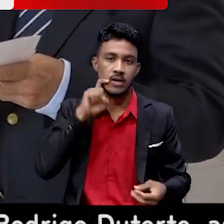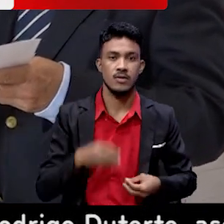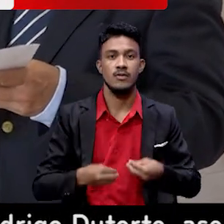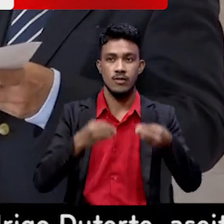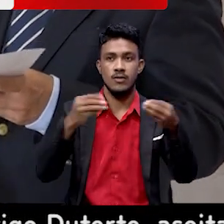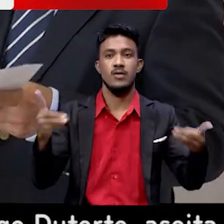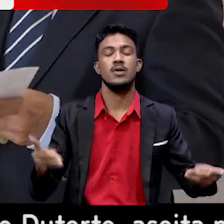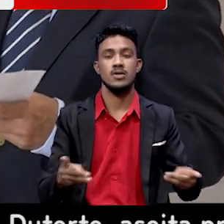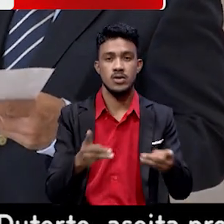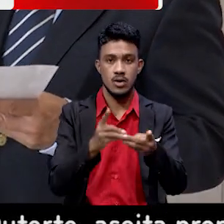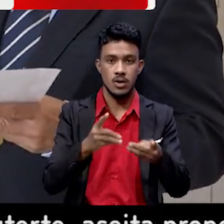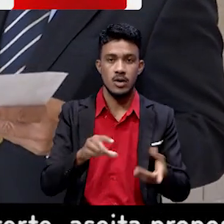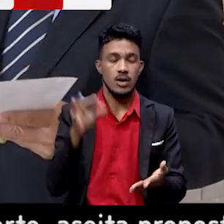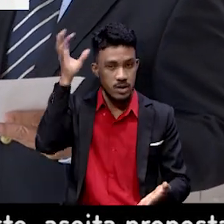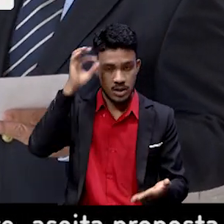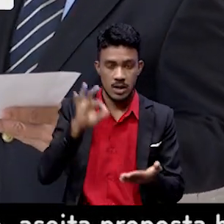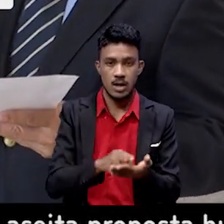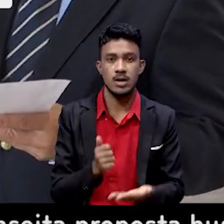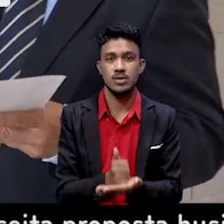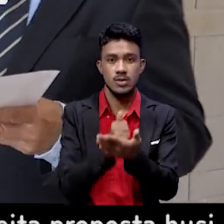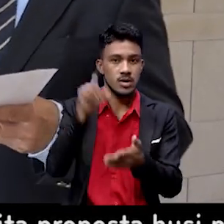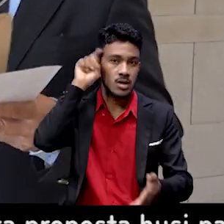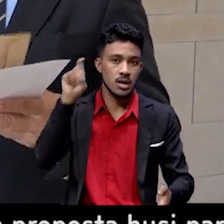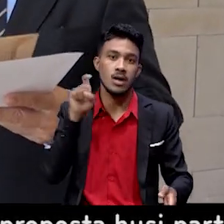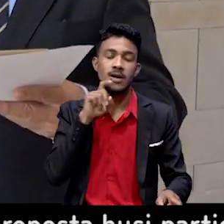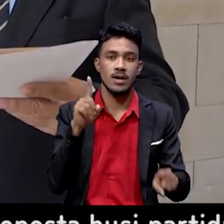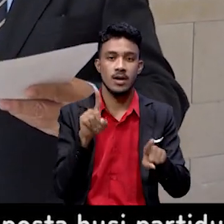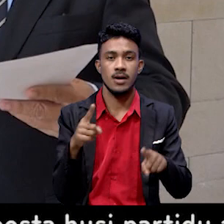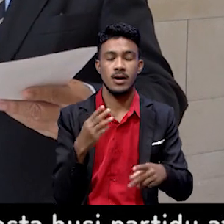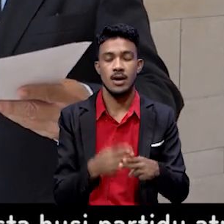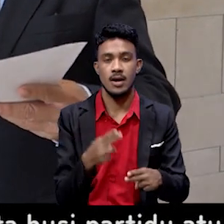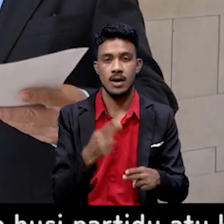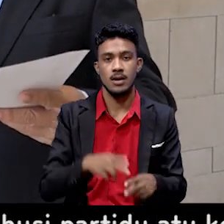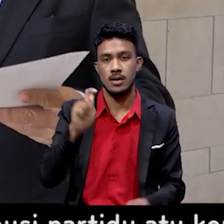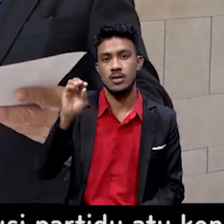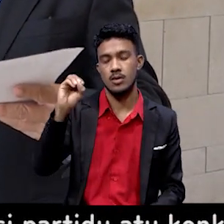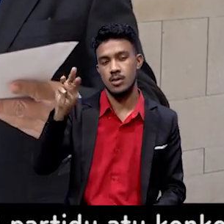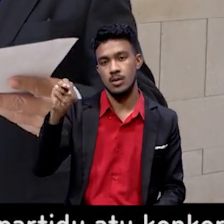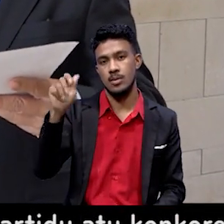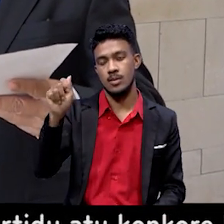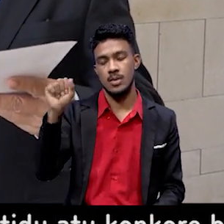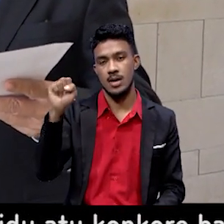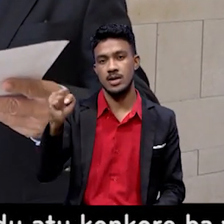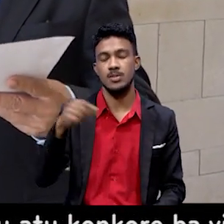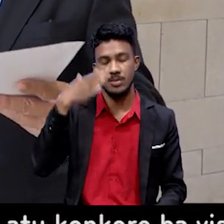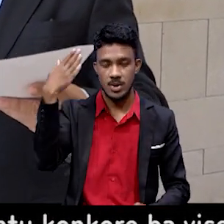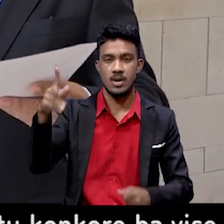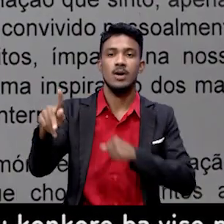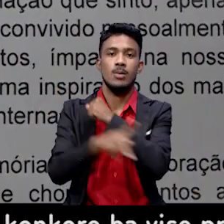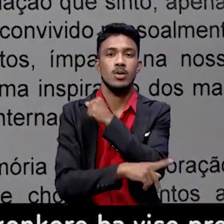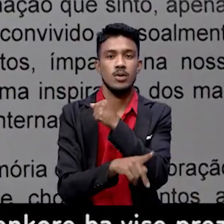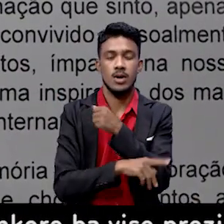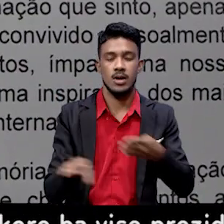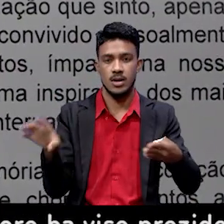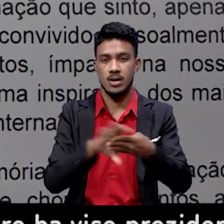direita ou se secretariar o apoio uma moto semana toma se quebrava Embaixador de Portugal José Pedro manchar o Verá e acreditar nesse